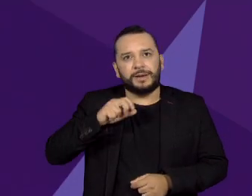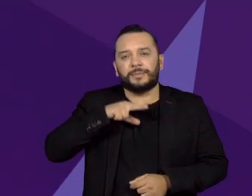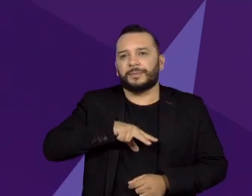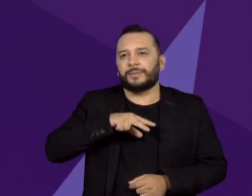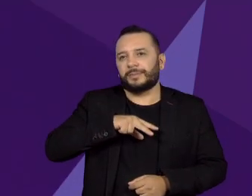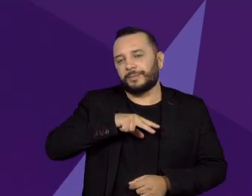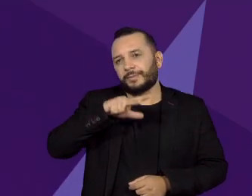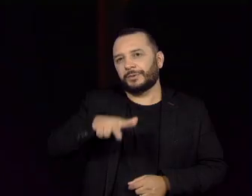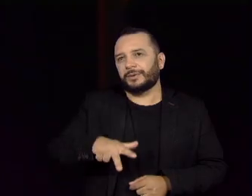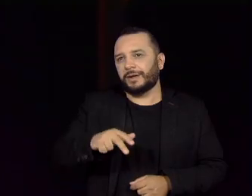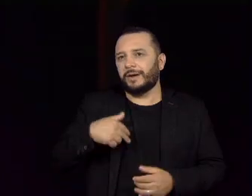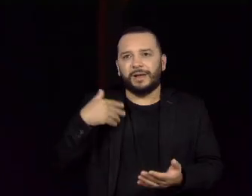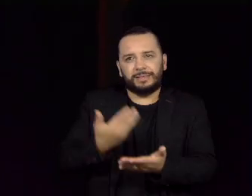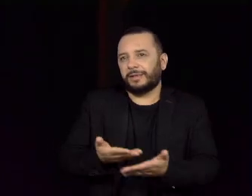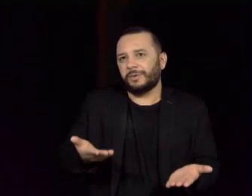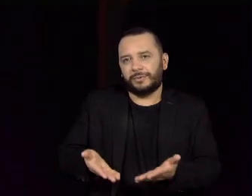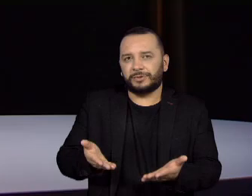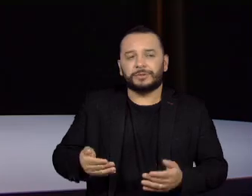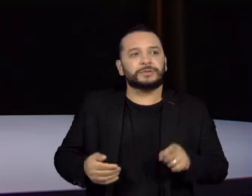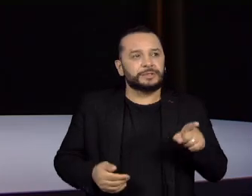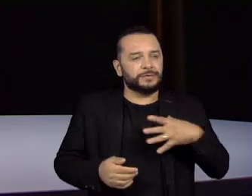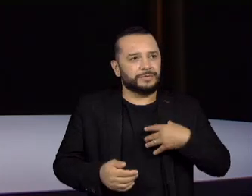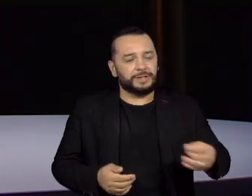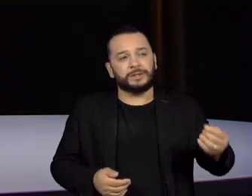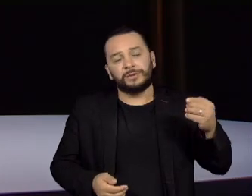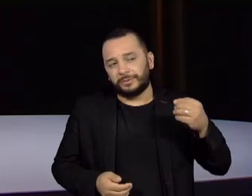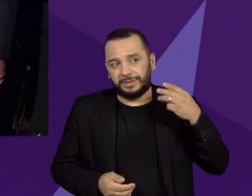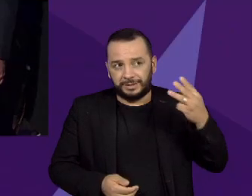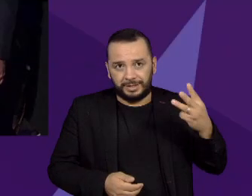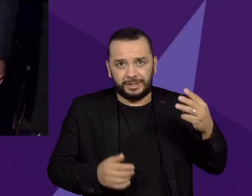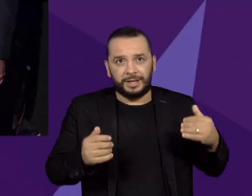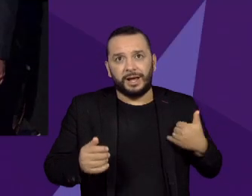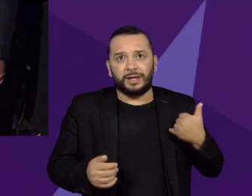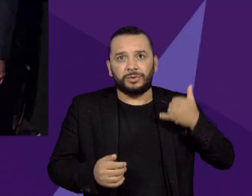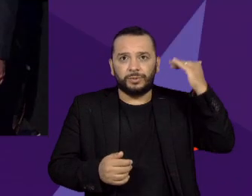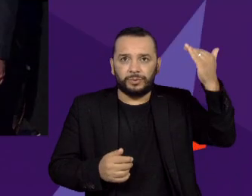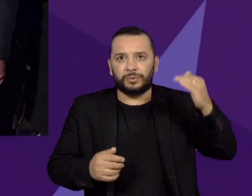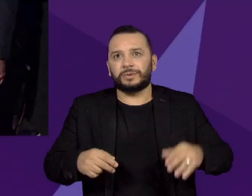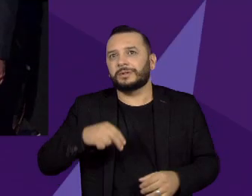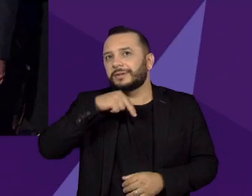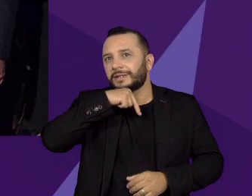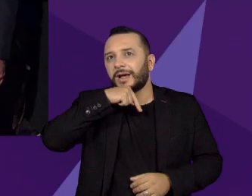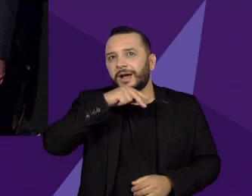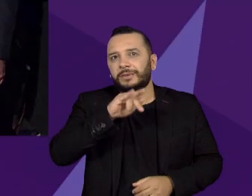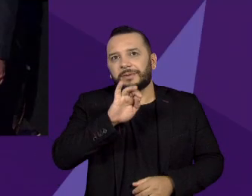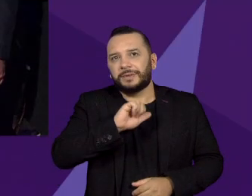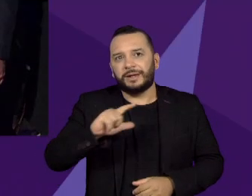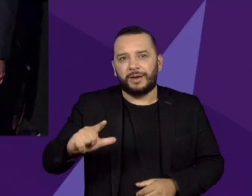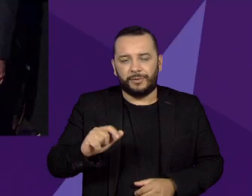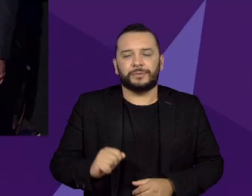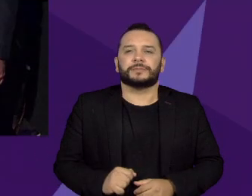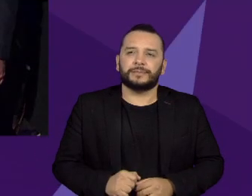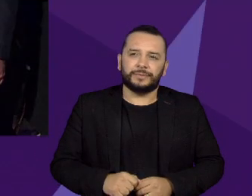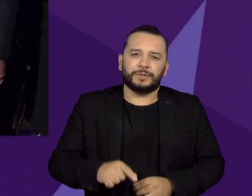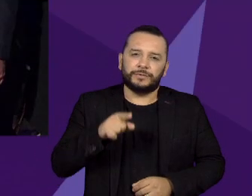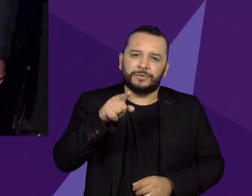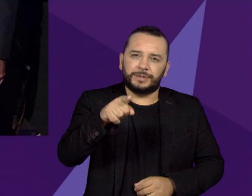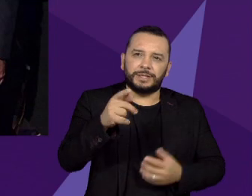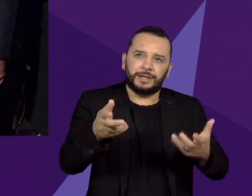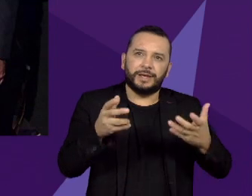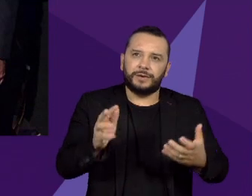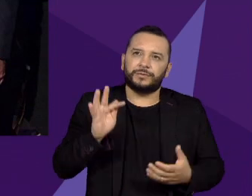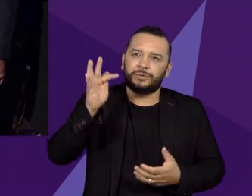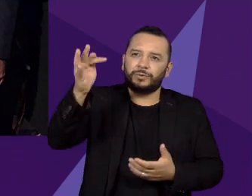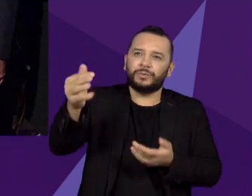tem 3 filhos adultos, né? E um neto, Gabriel. Que Brasil que você espera para